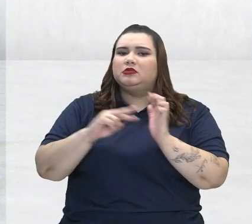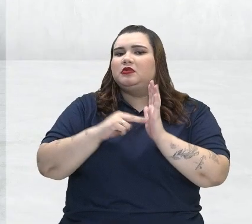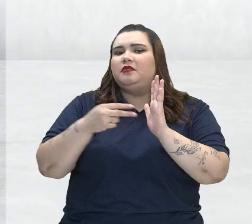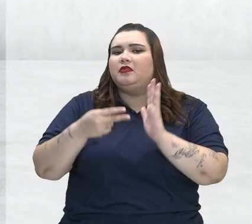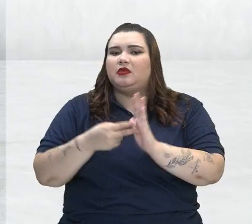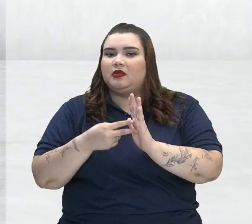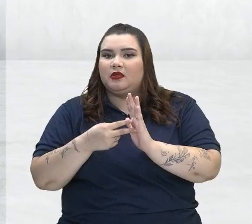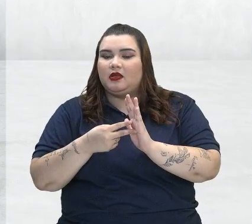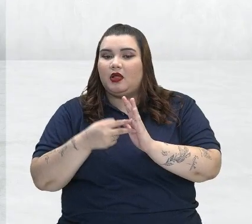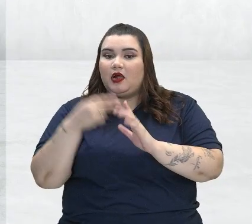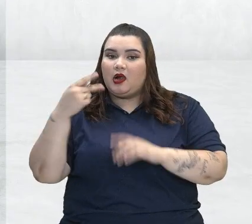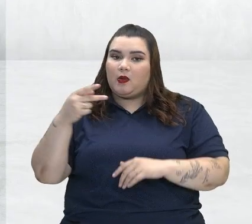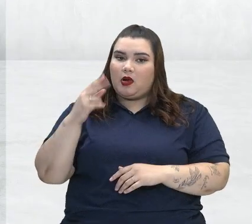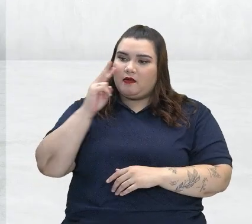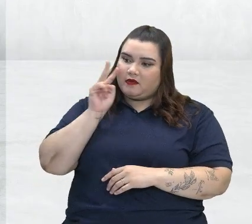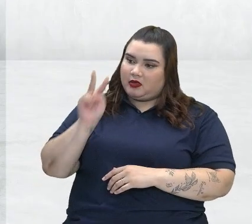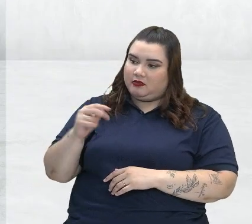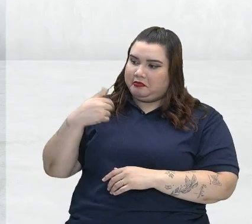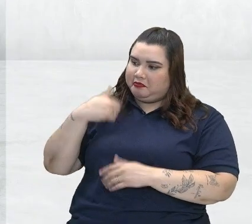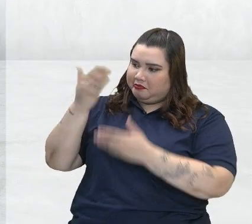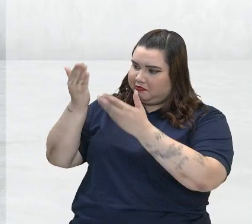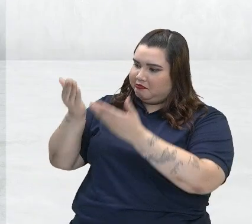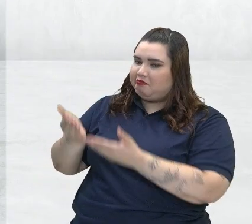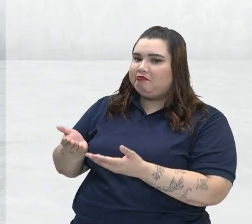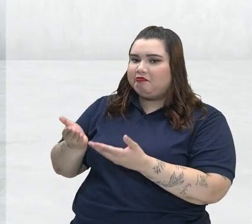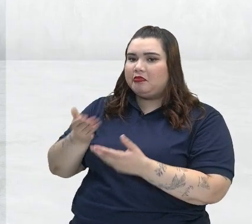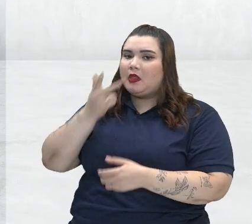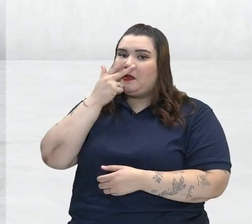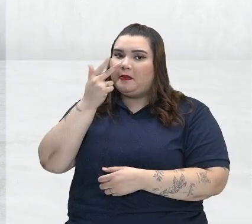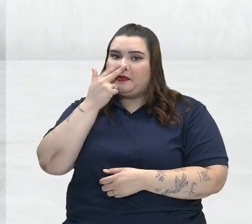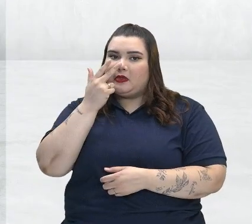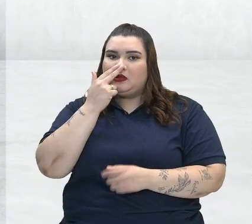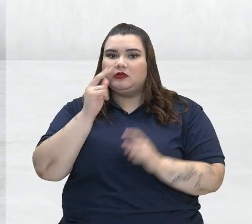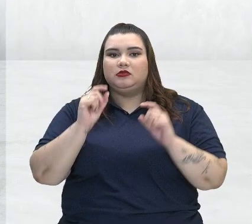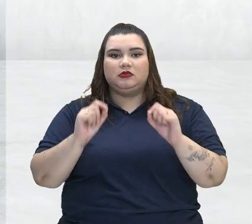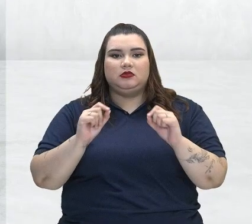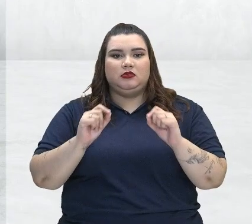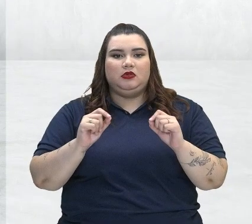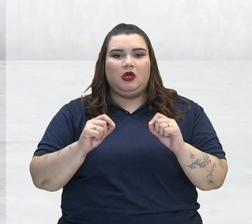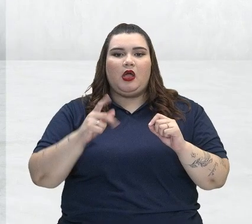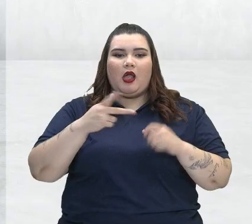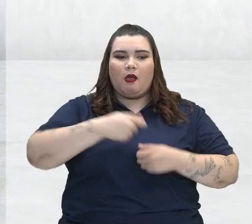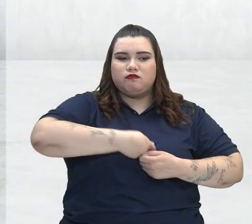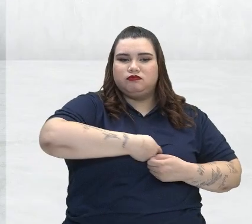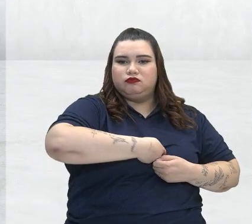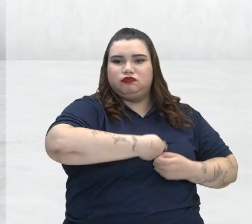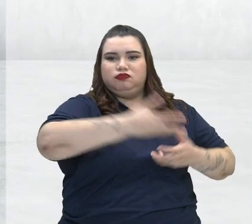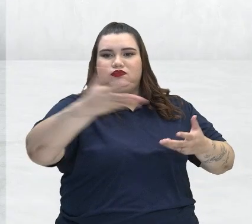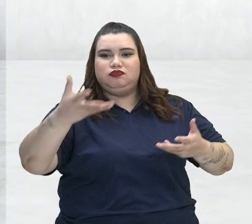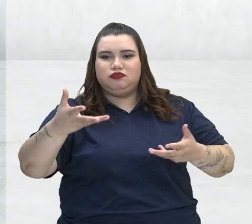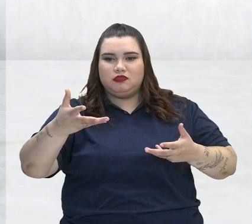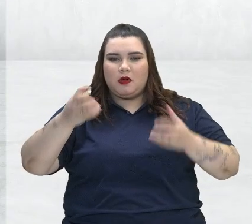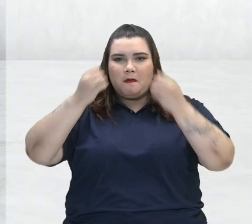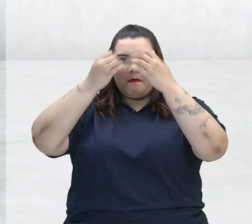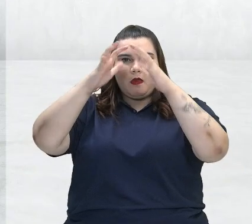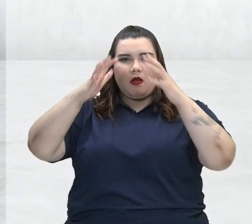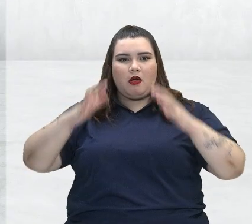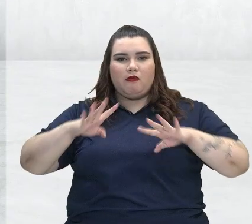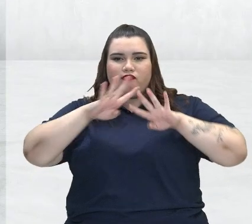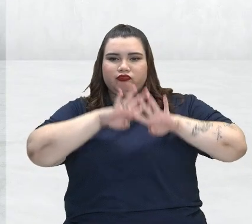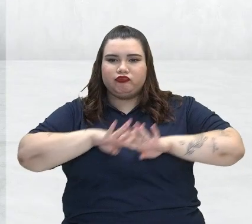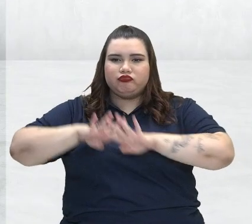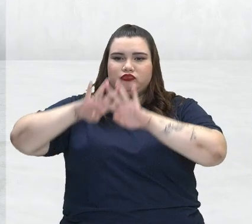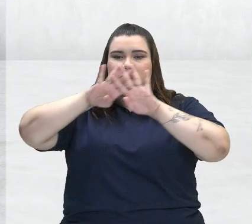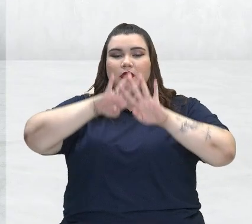A sua realidade, a minha realidade diz que aparece o quê? Uma rede de pesca, certo?